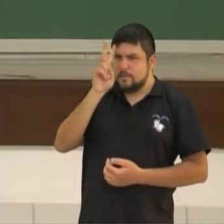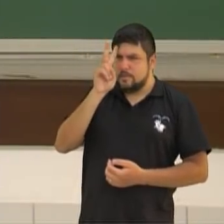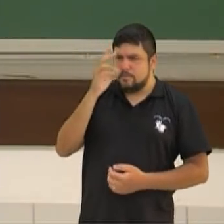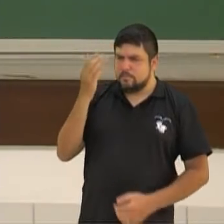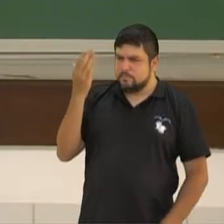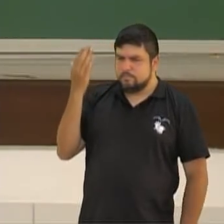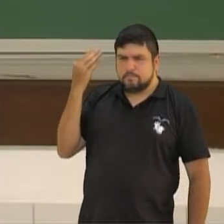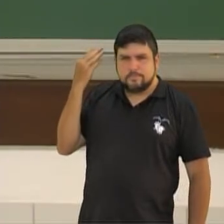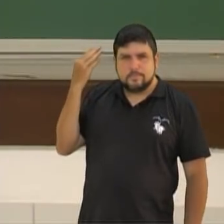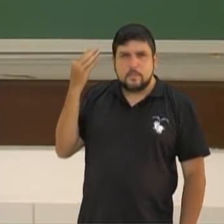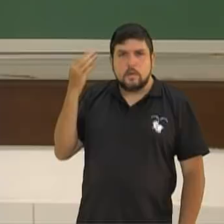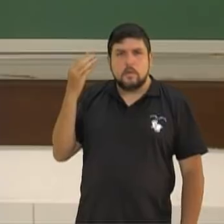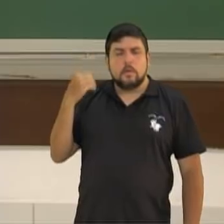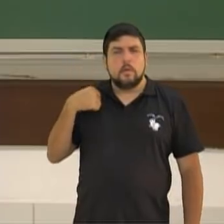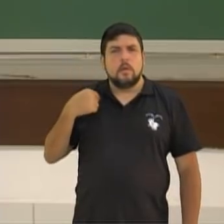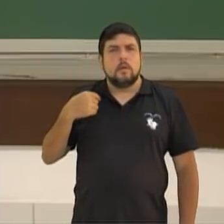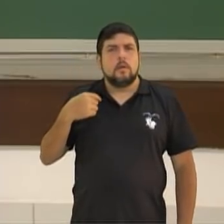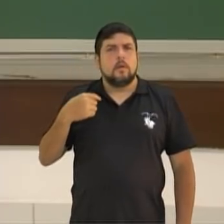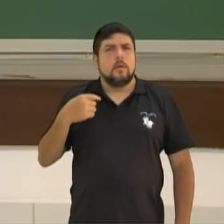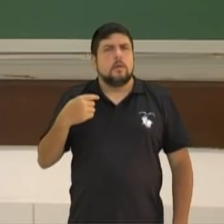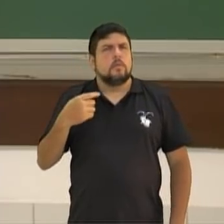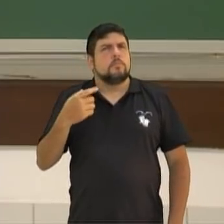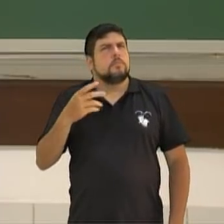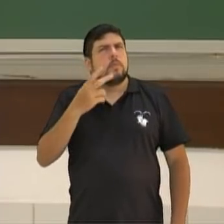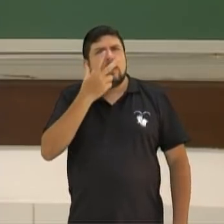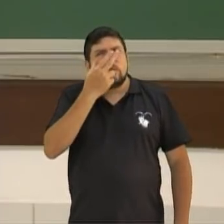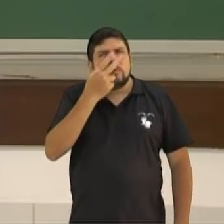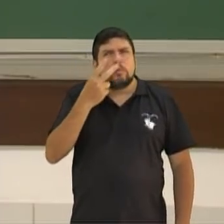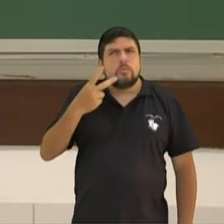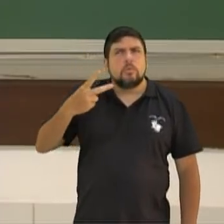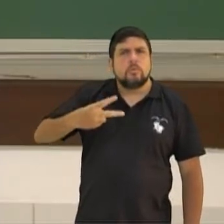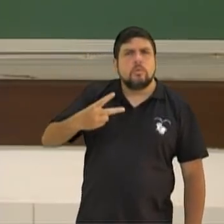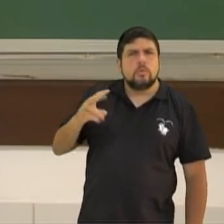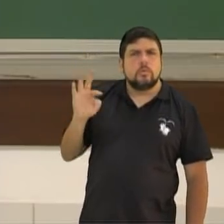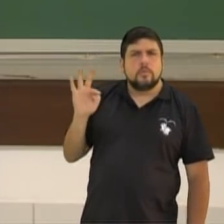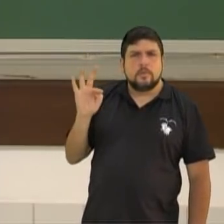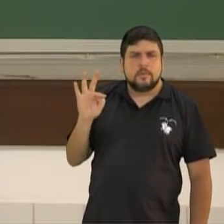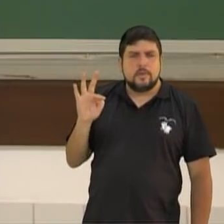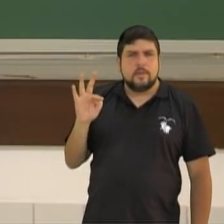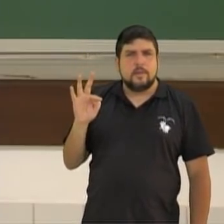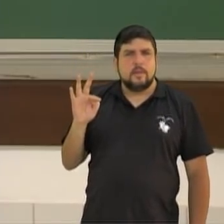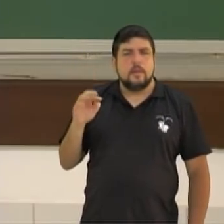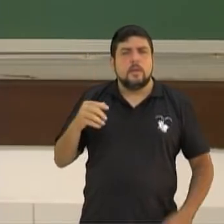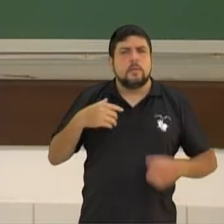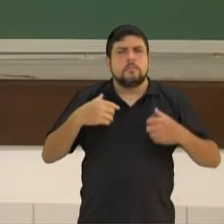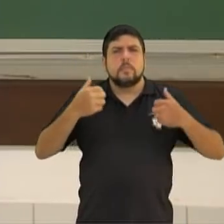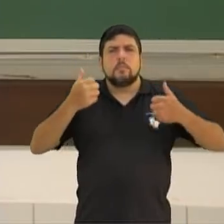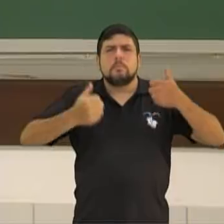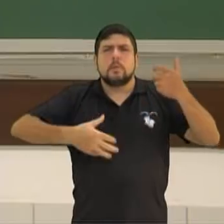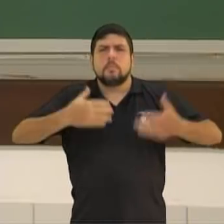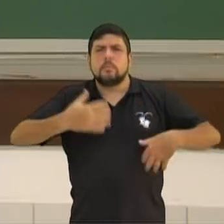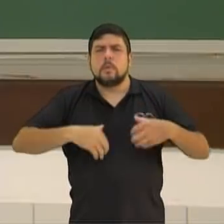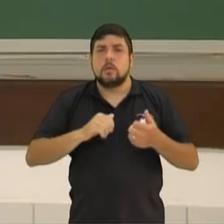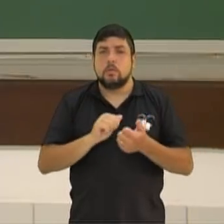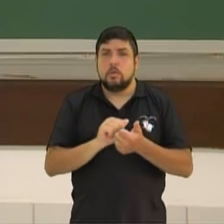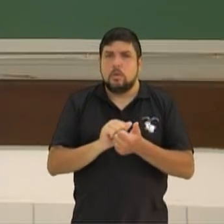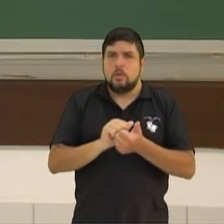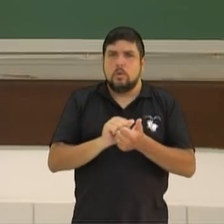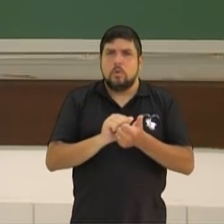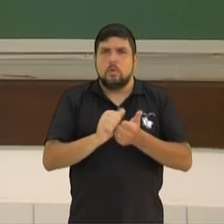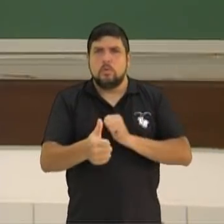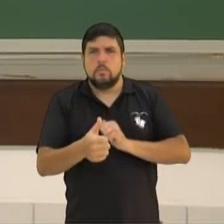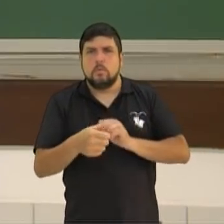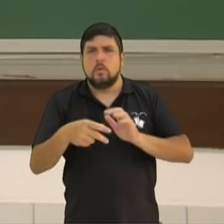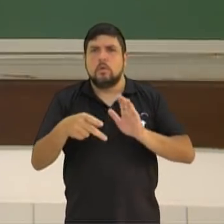a gente acho que ainda estava lá no segundo trimestre, se não me engano. Nós tratamos dos esportes de marca,